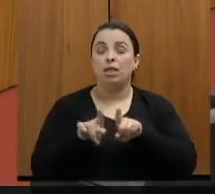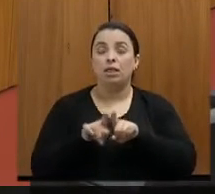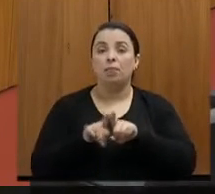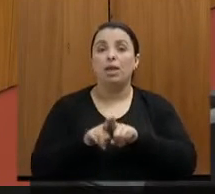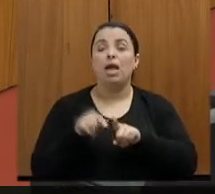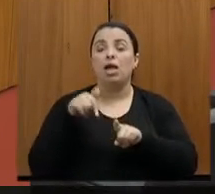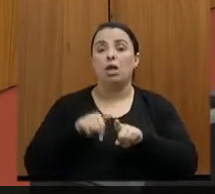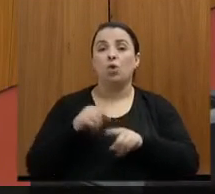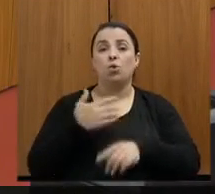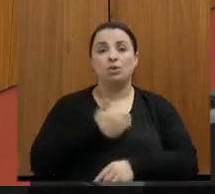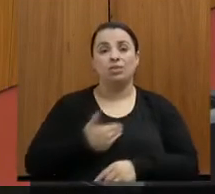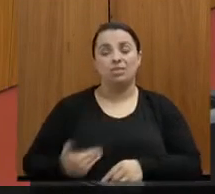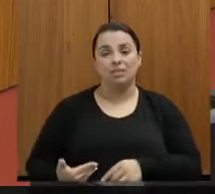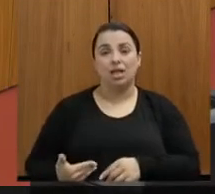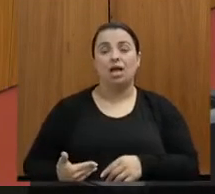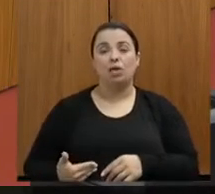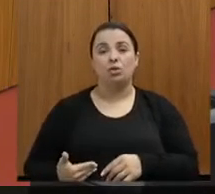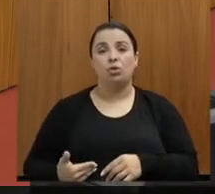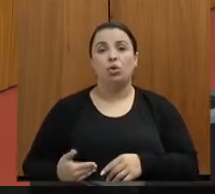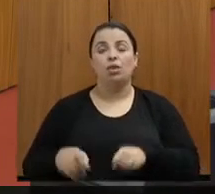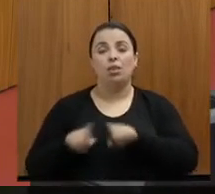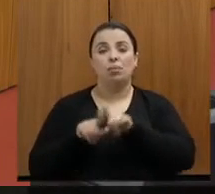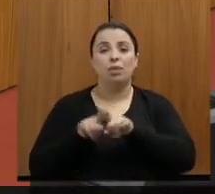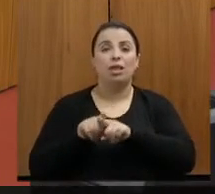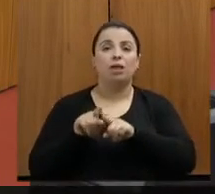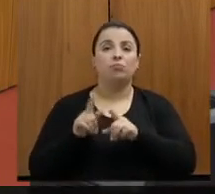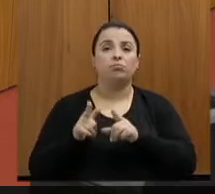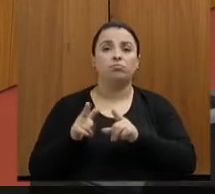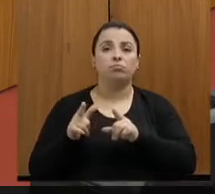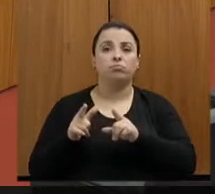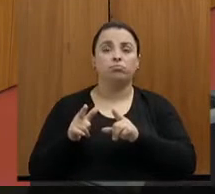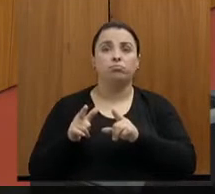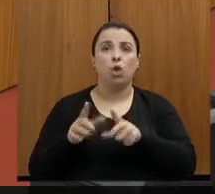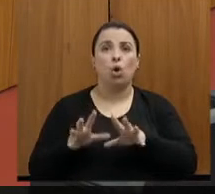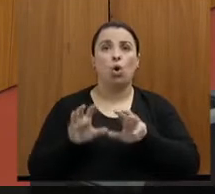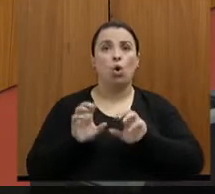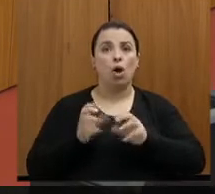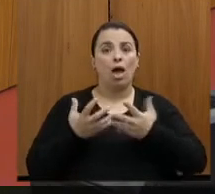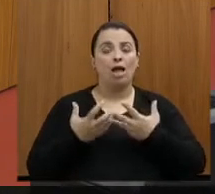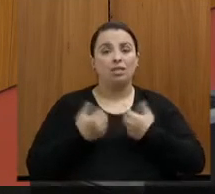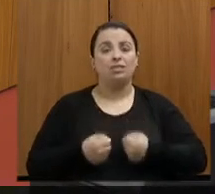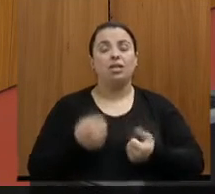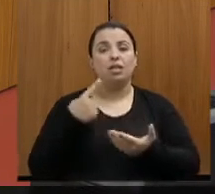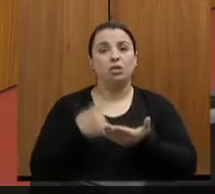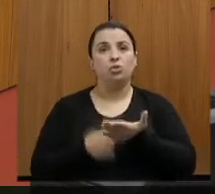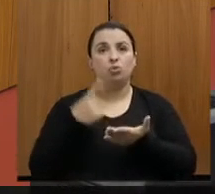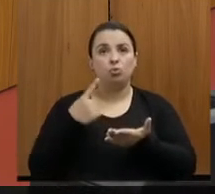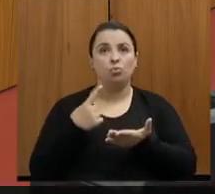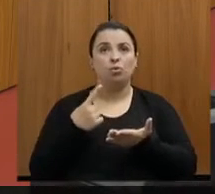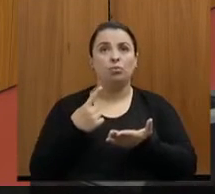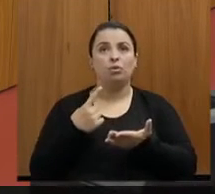fundiária. Nós temos, por gentileza, passe o próximo slide. Mais um, por favor.